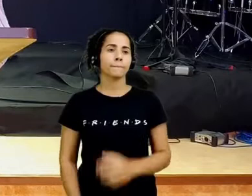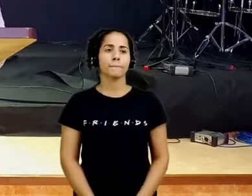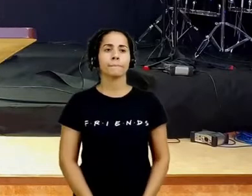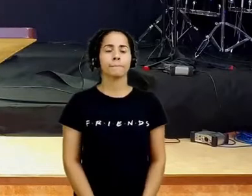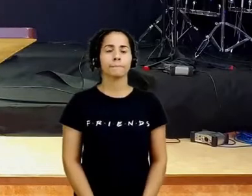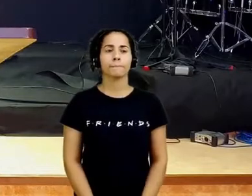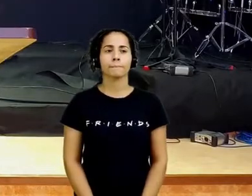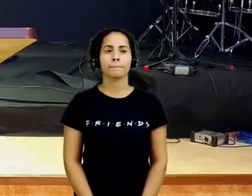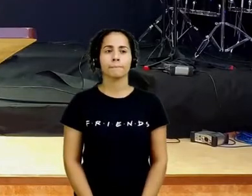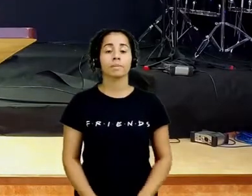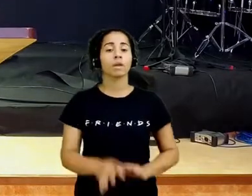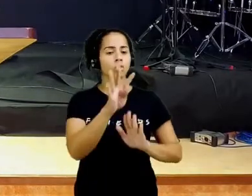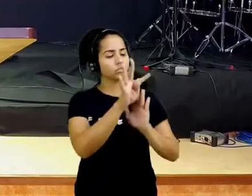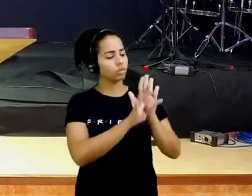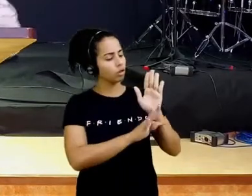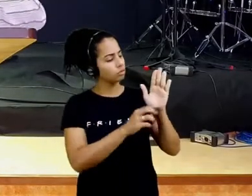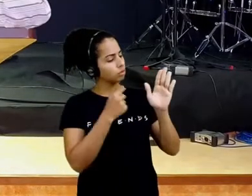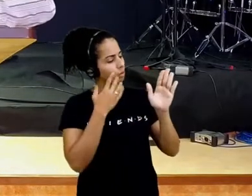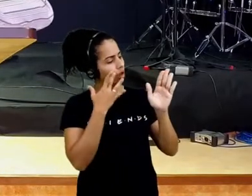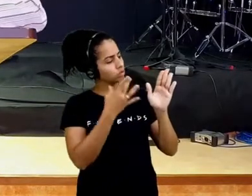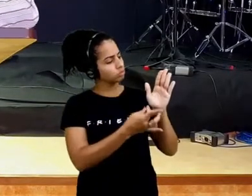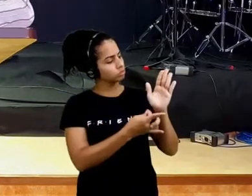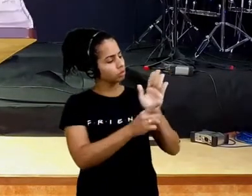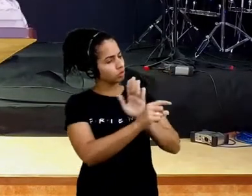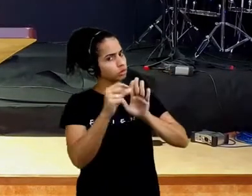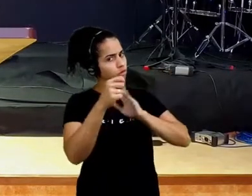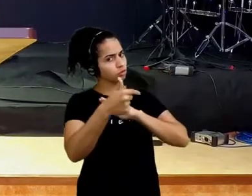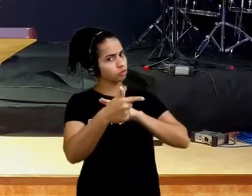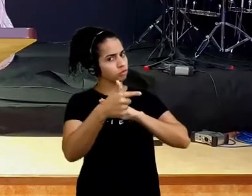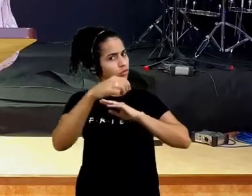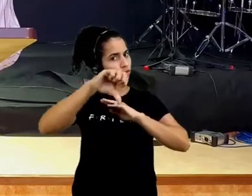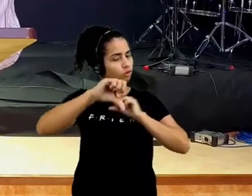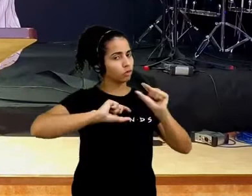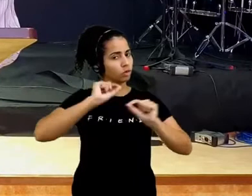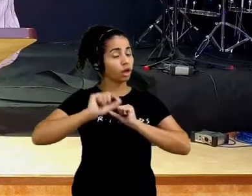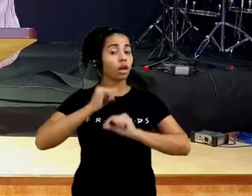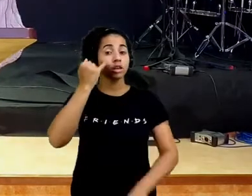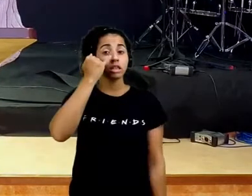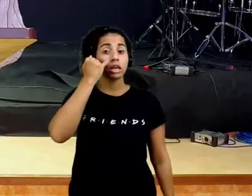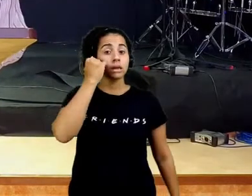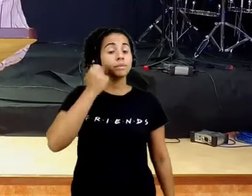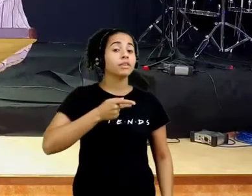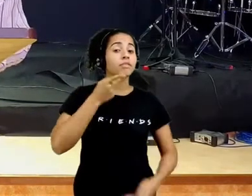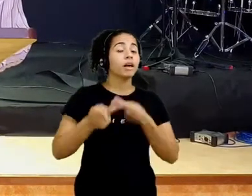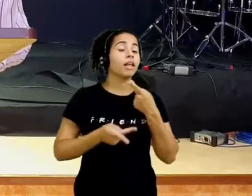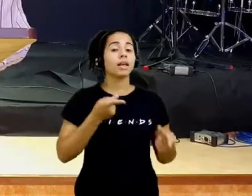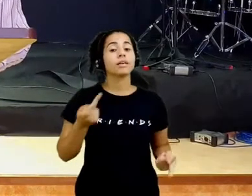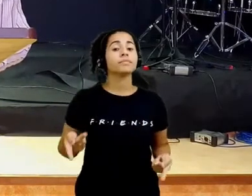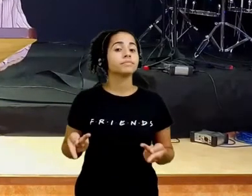coisa que o texto me chama a atenção no versículo 29, quando Jeremias diz, o texto